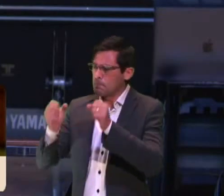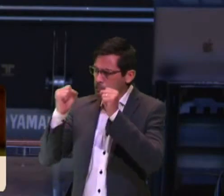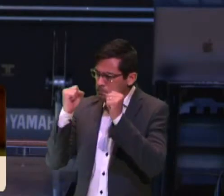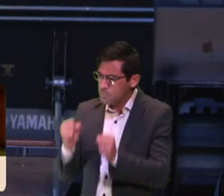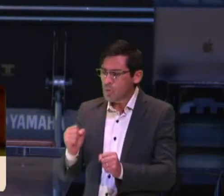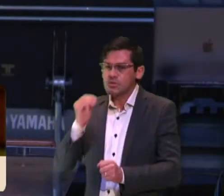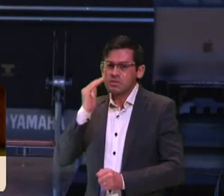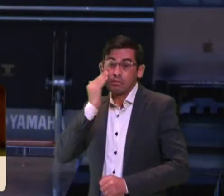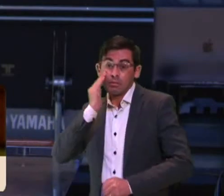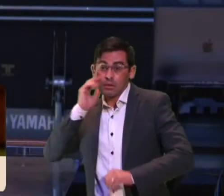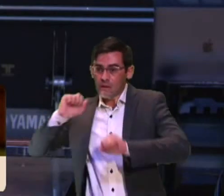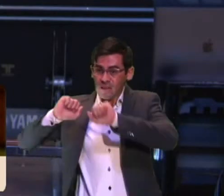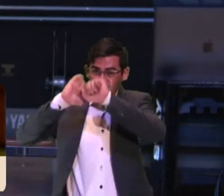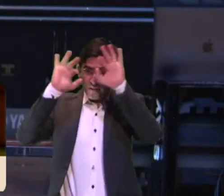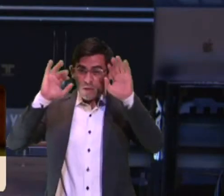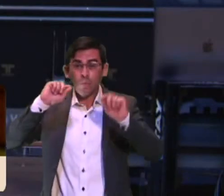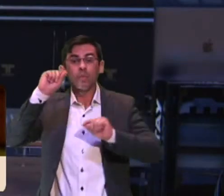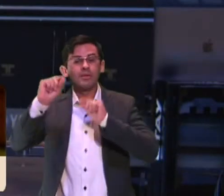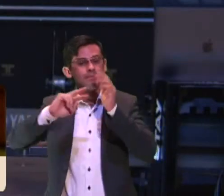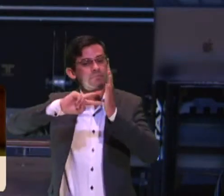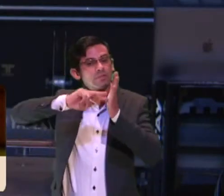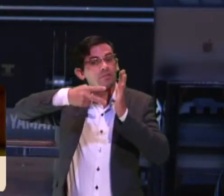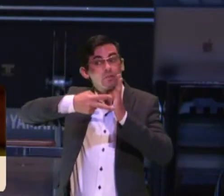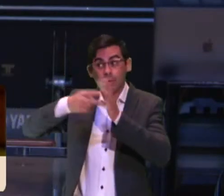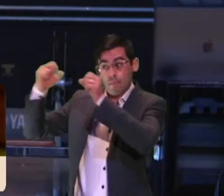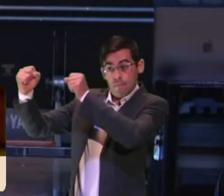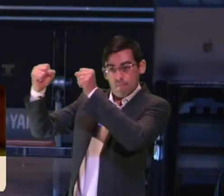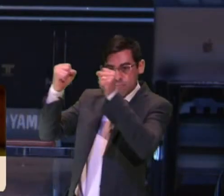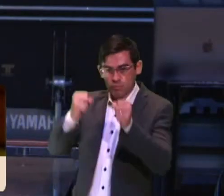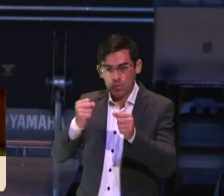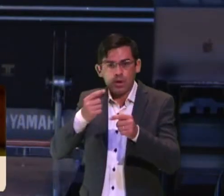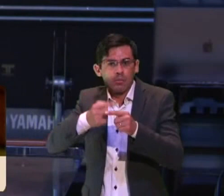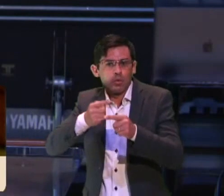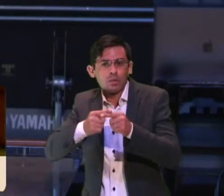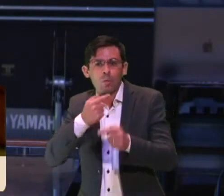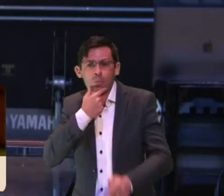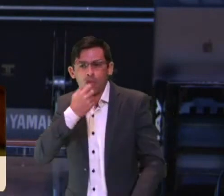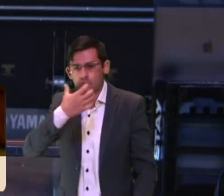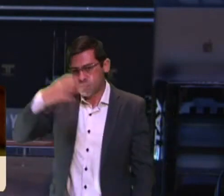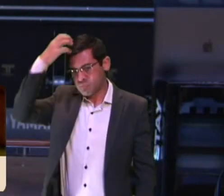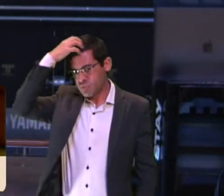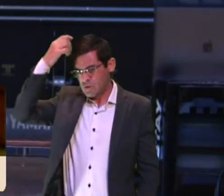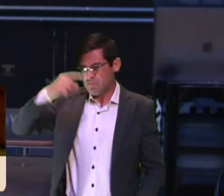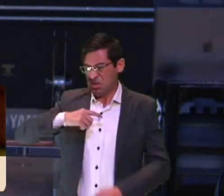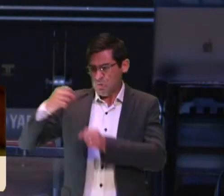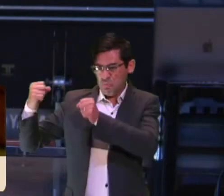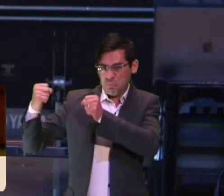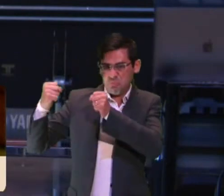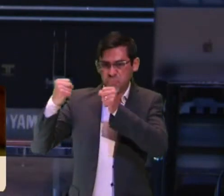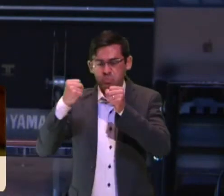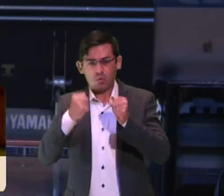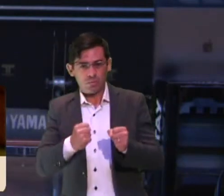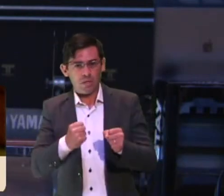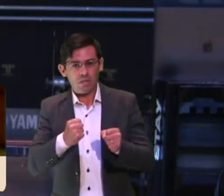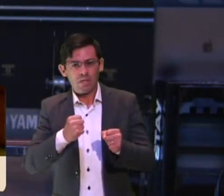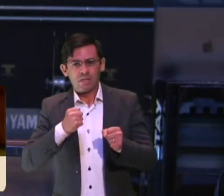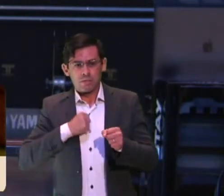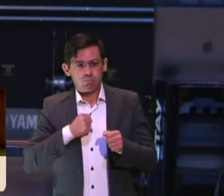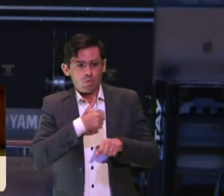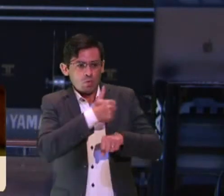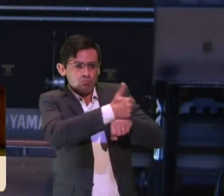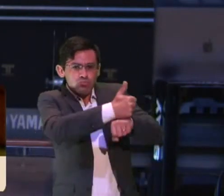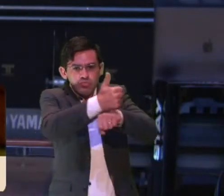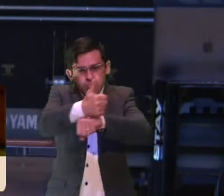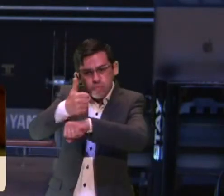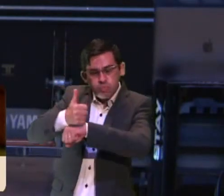o que representava poder. Artaxerxes era um homem de muita autoridade, de muitos